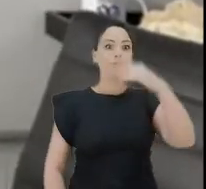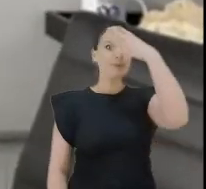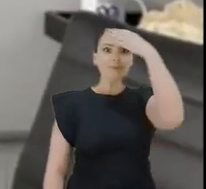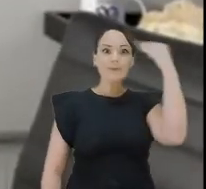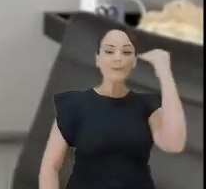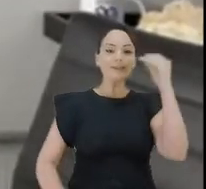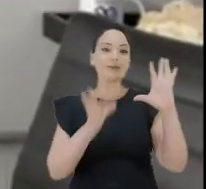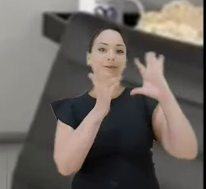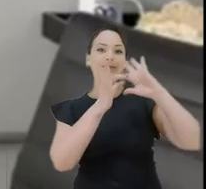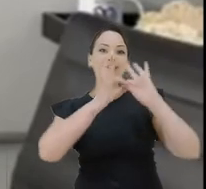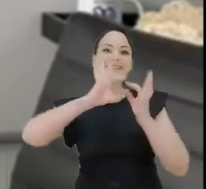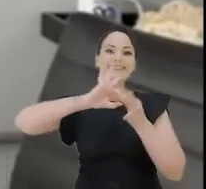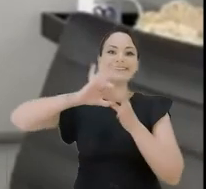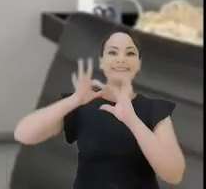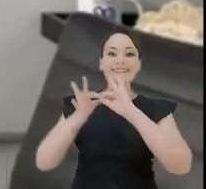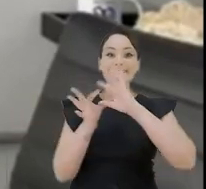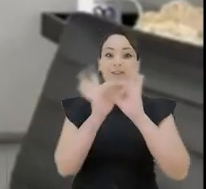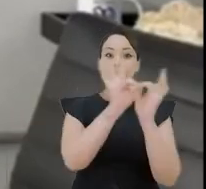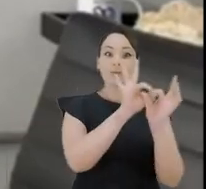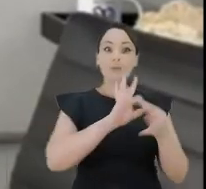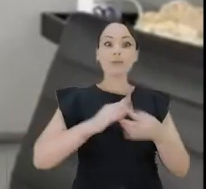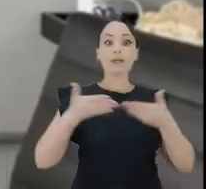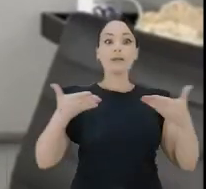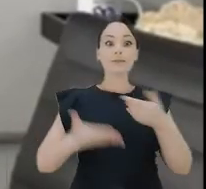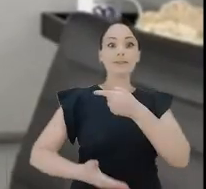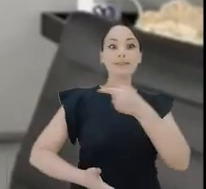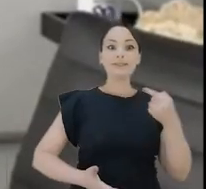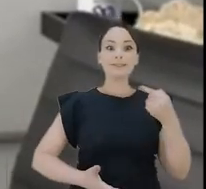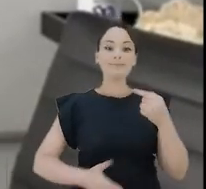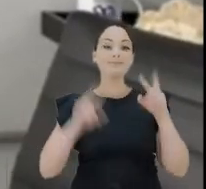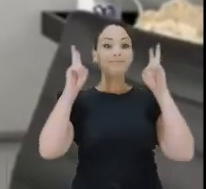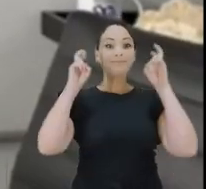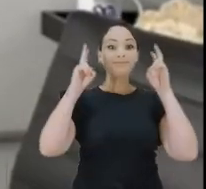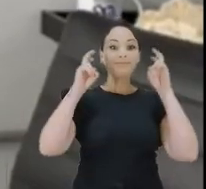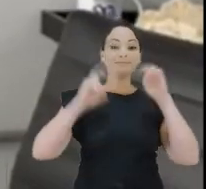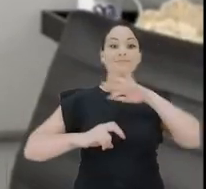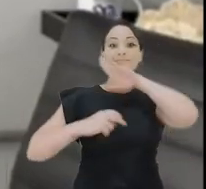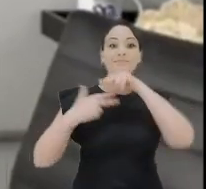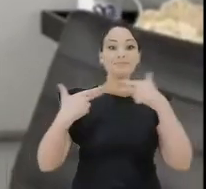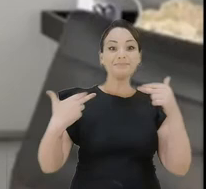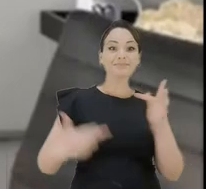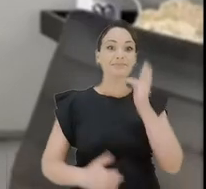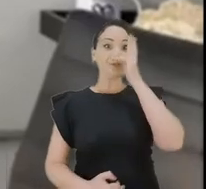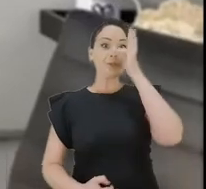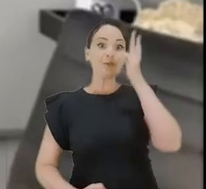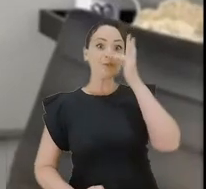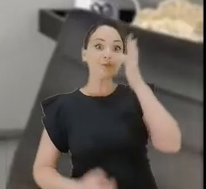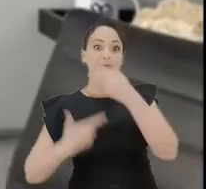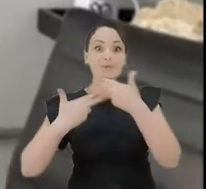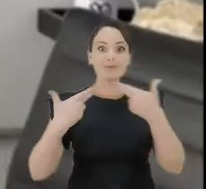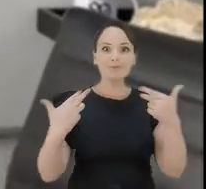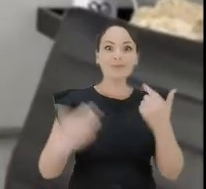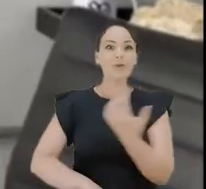do Ciência e Cultura, Vamos Brincar. Nessa semana o tema será fauna, flora e fogo. E